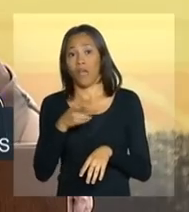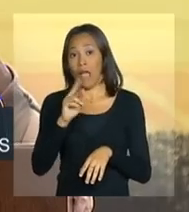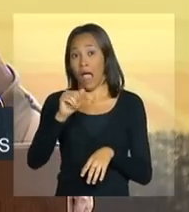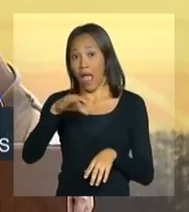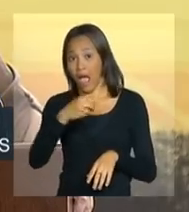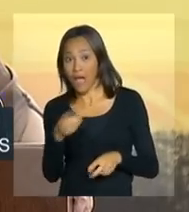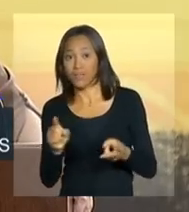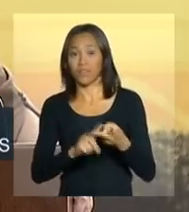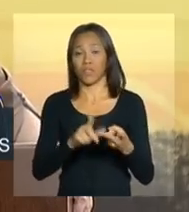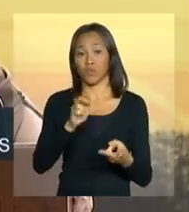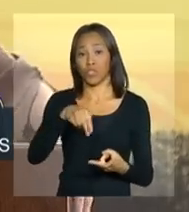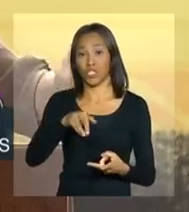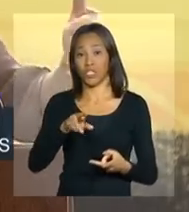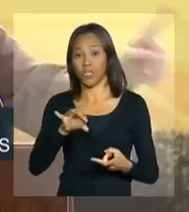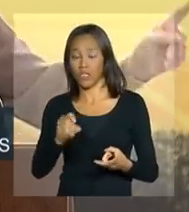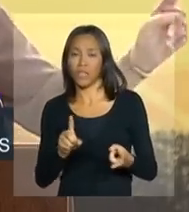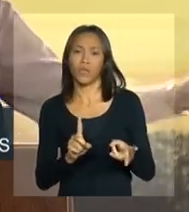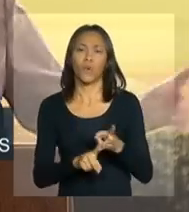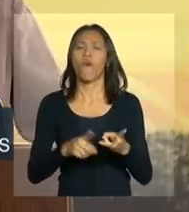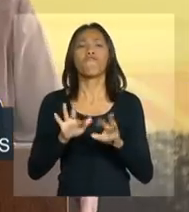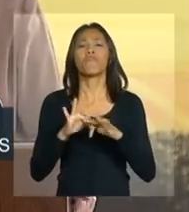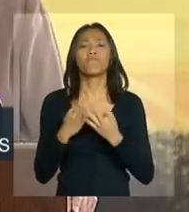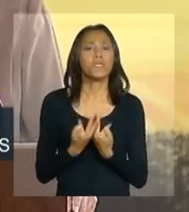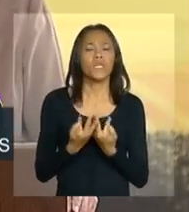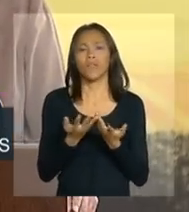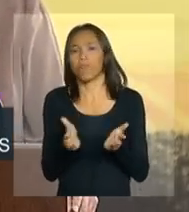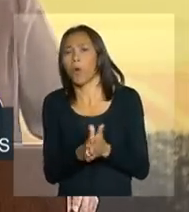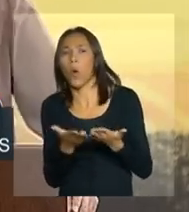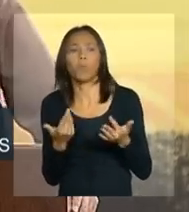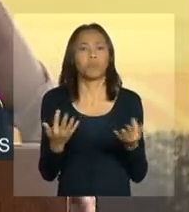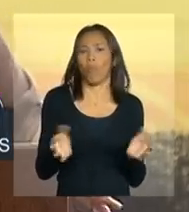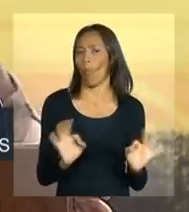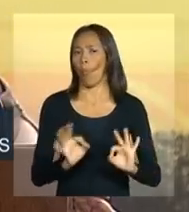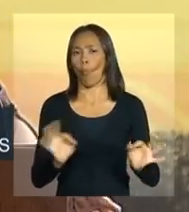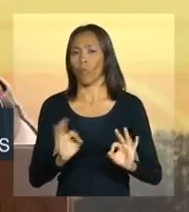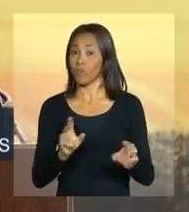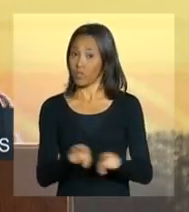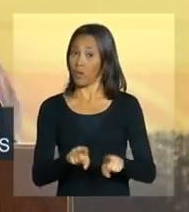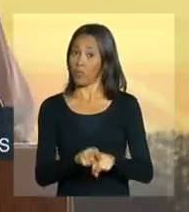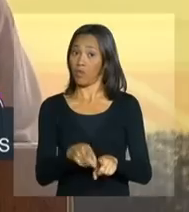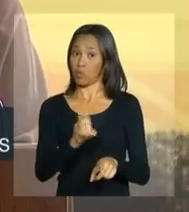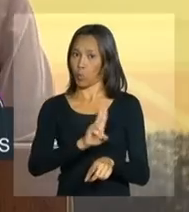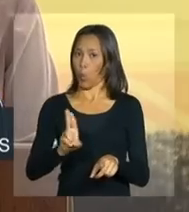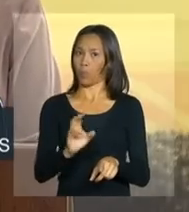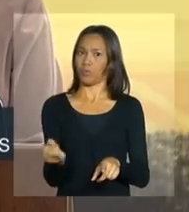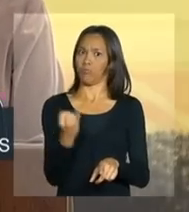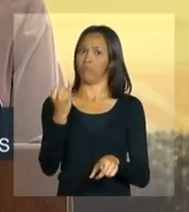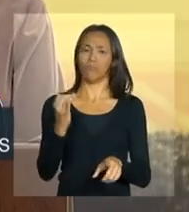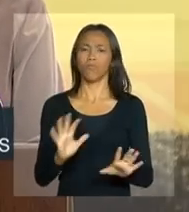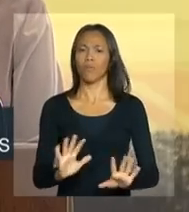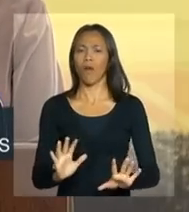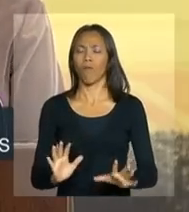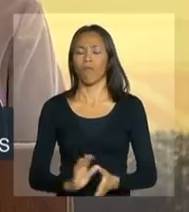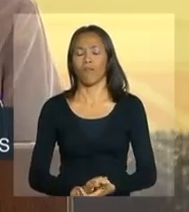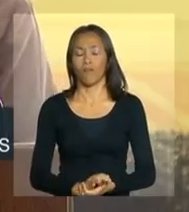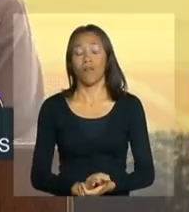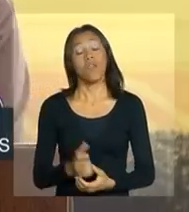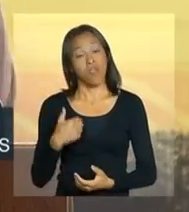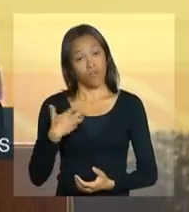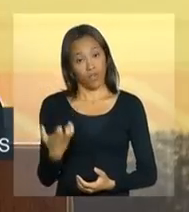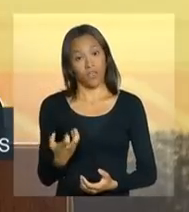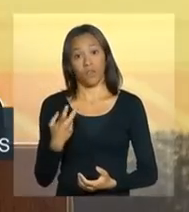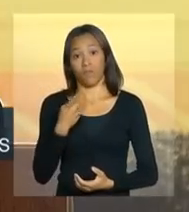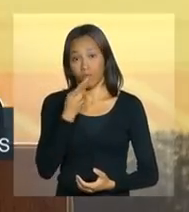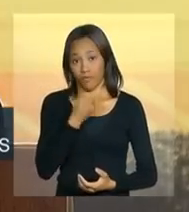a raça a origem da família nem tampouco sobrenome eu queria dar a todos